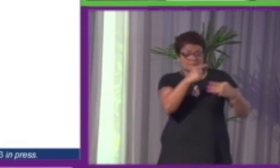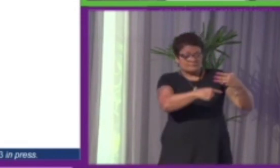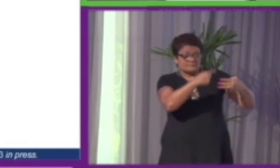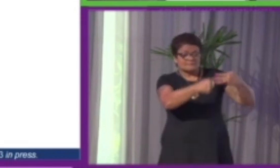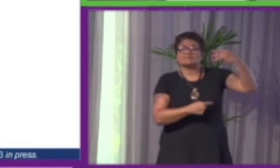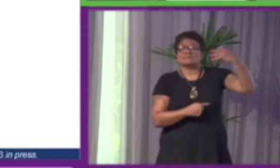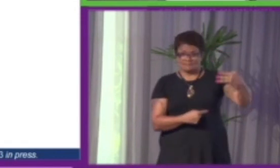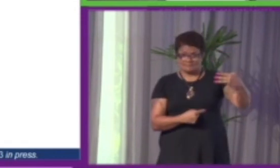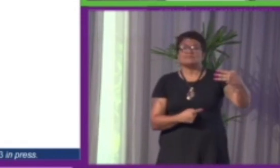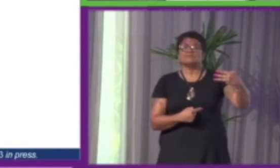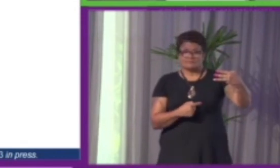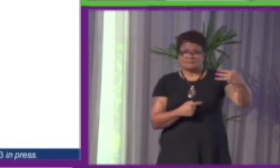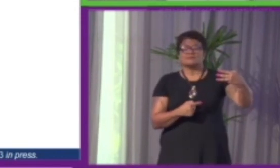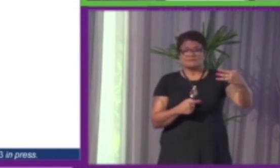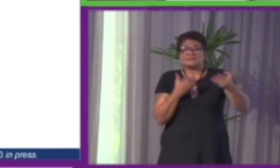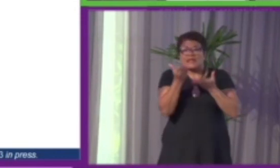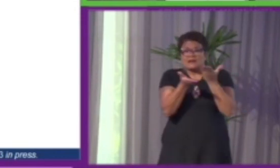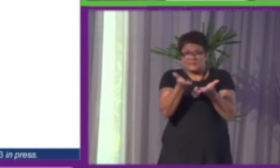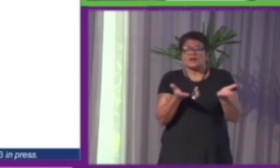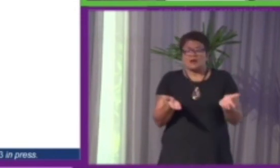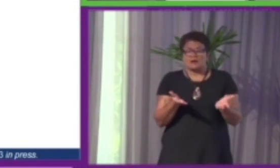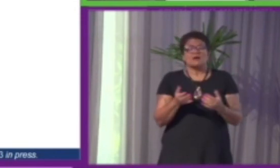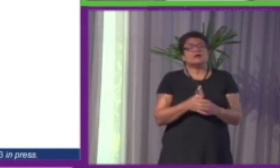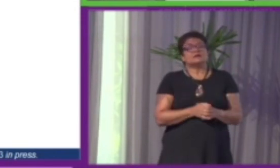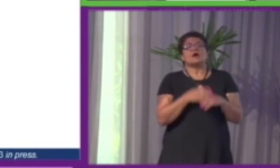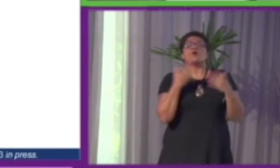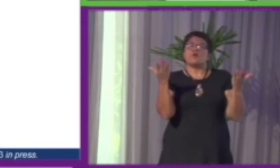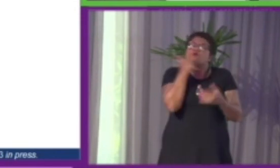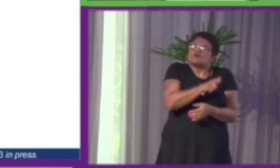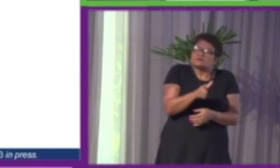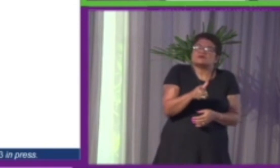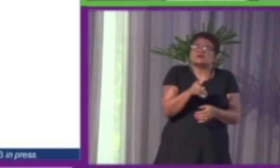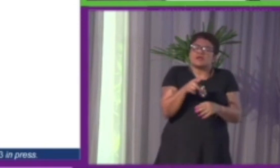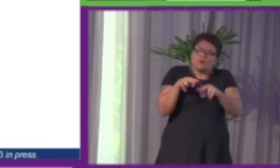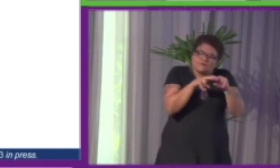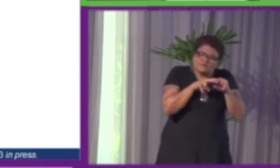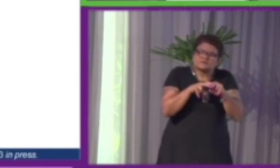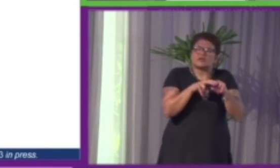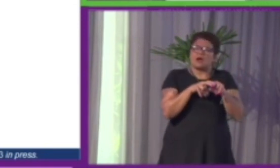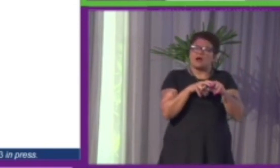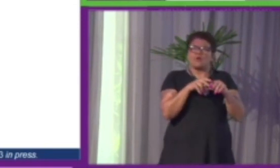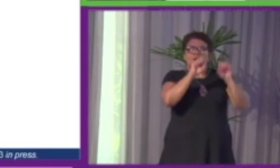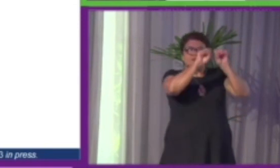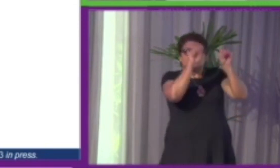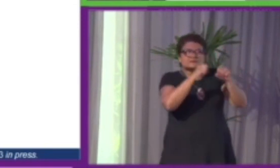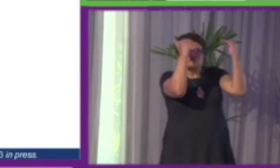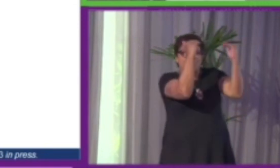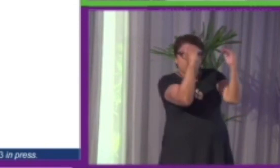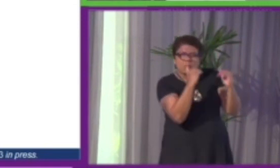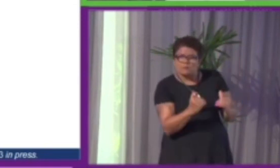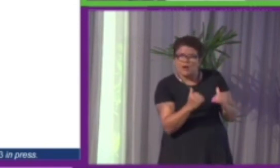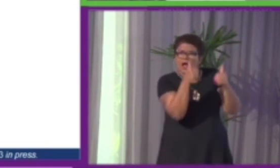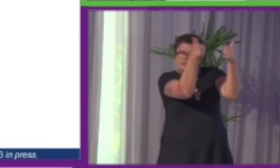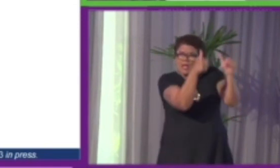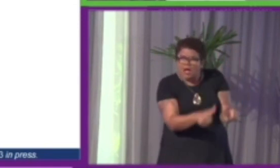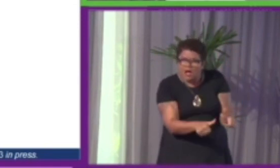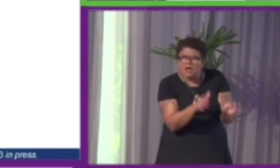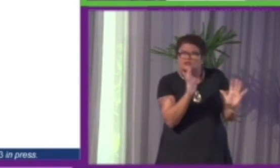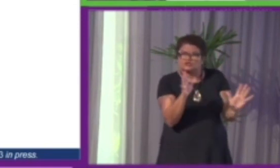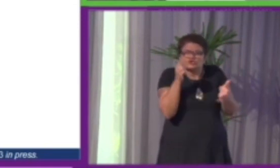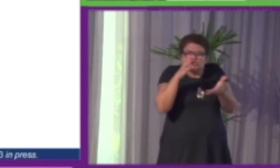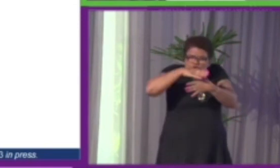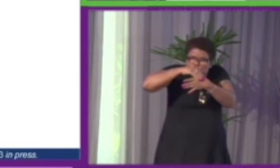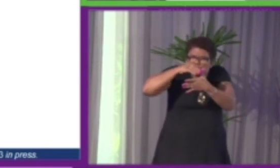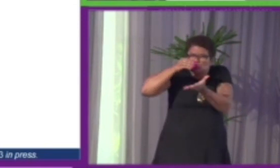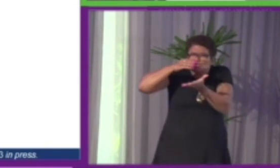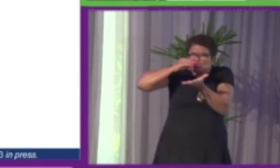a gente se organizou para conseguir fazer a publicação de uma revisão sistemática com meta-análise dos dados já publicados em relação